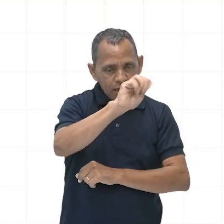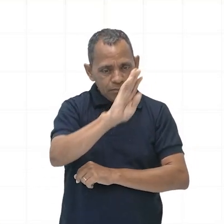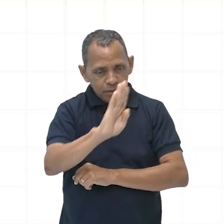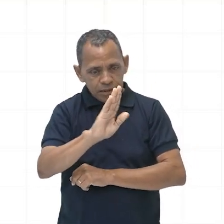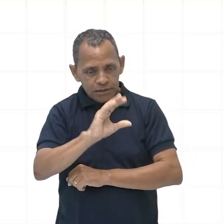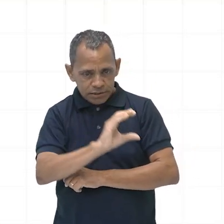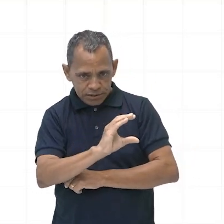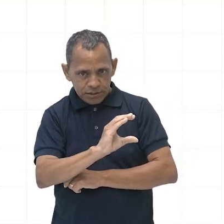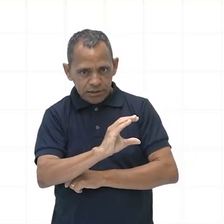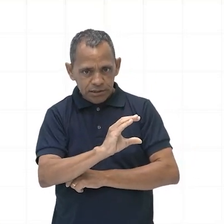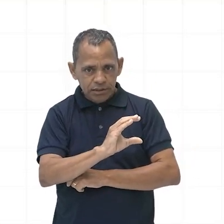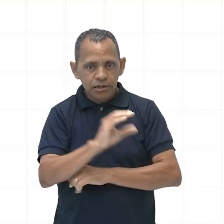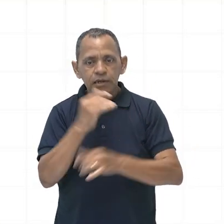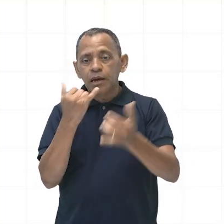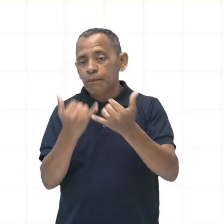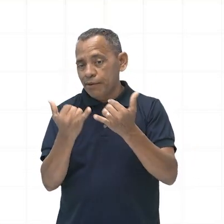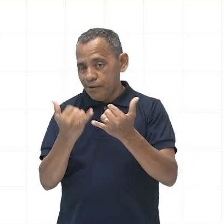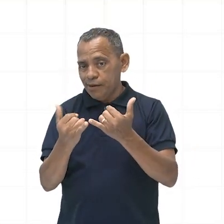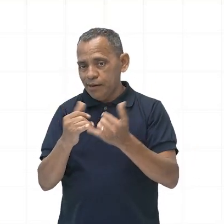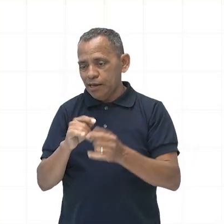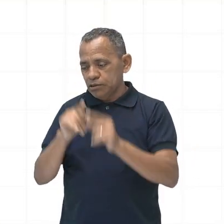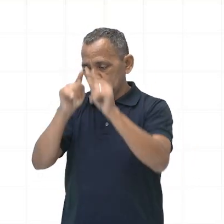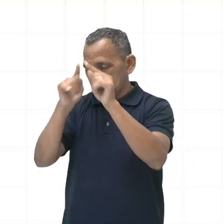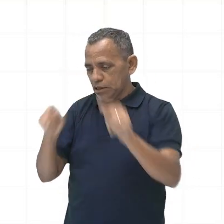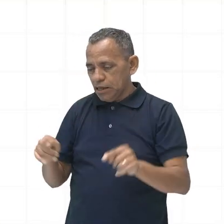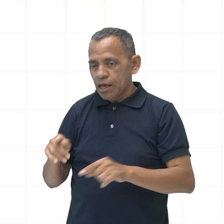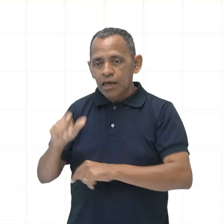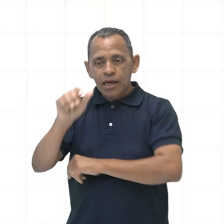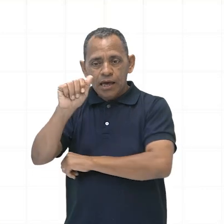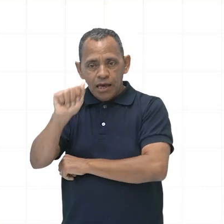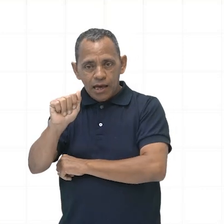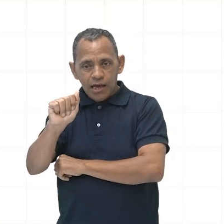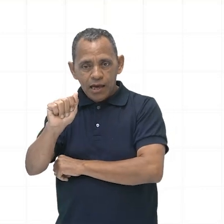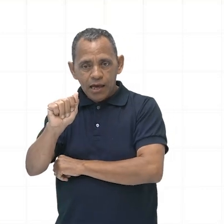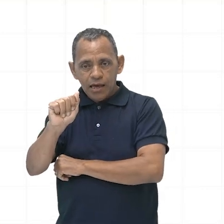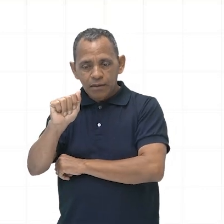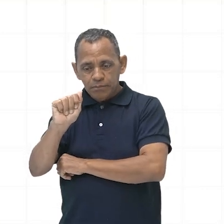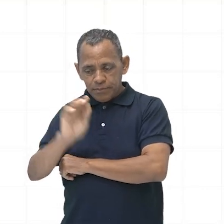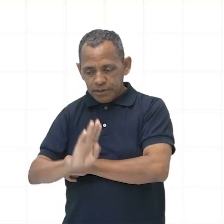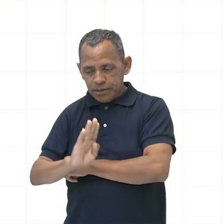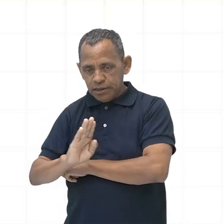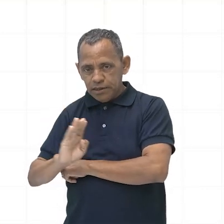ABC é semelhante ao triângulo ADE,